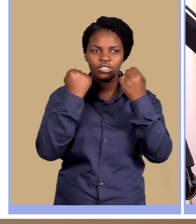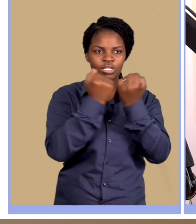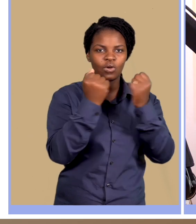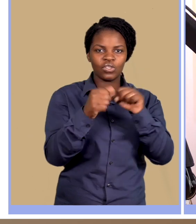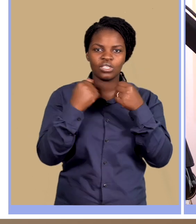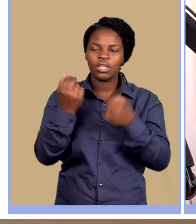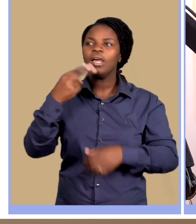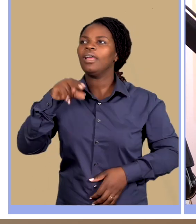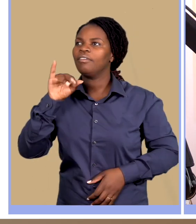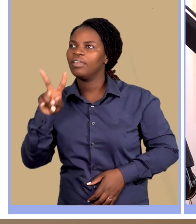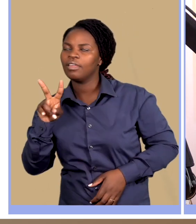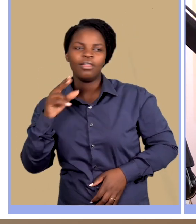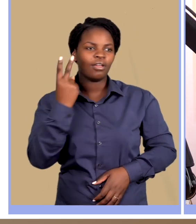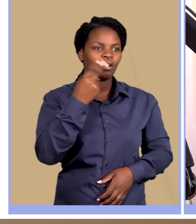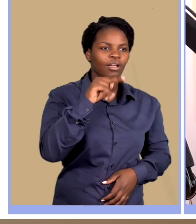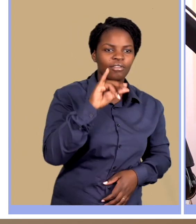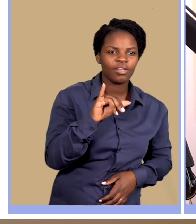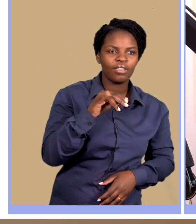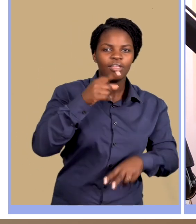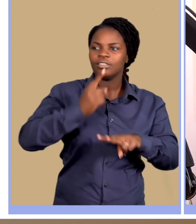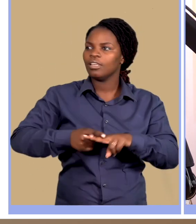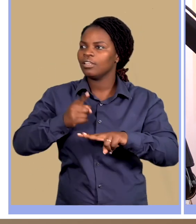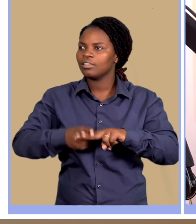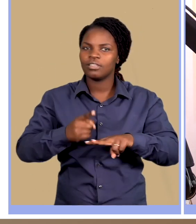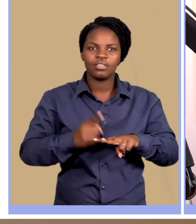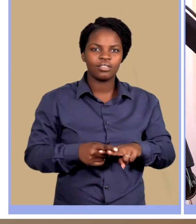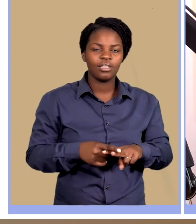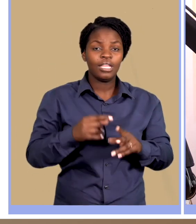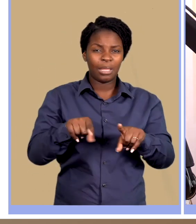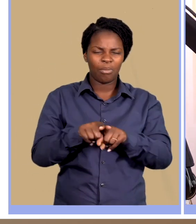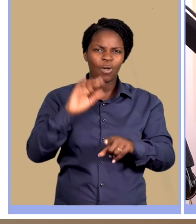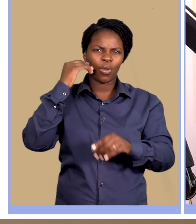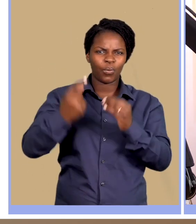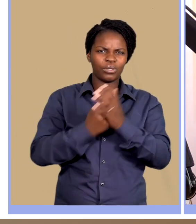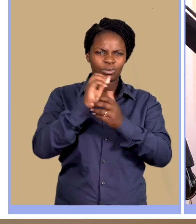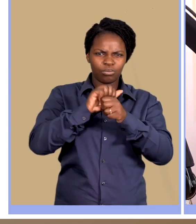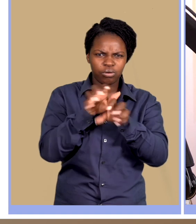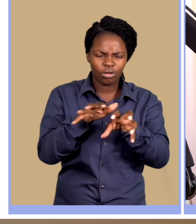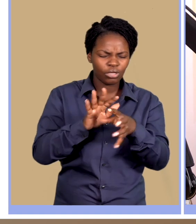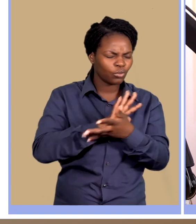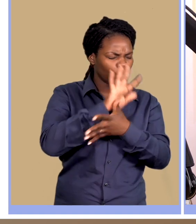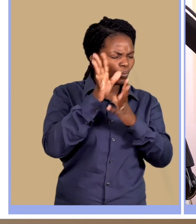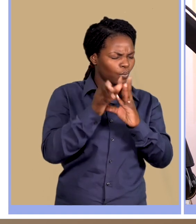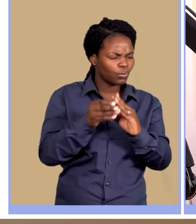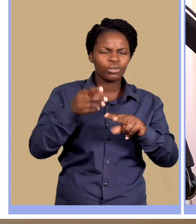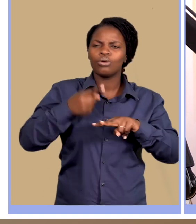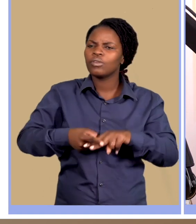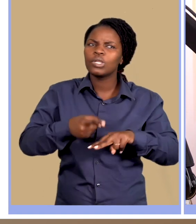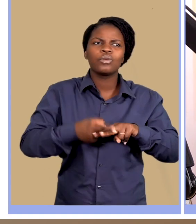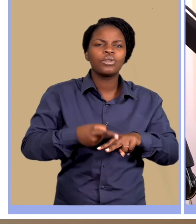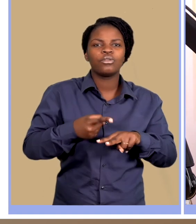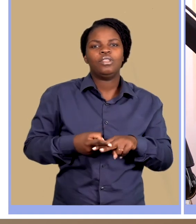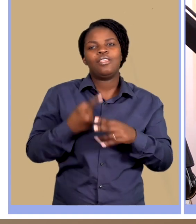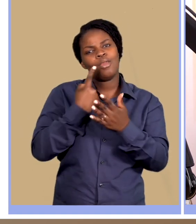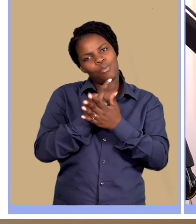em 2000, a questão da Covid, era Covid aqui. E eu penso que nós temos que permitir que a nossa mente seja atacada. A nossa mente,